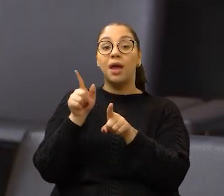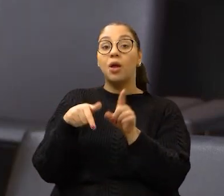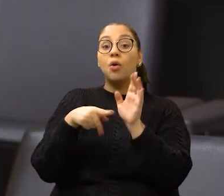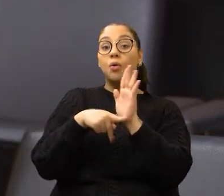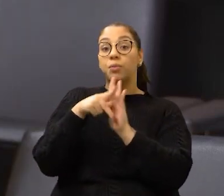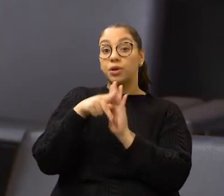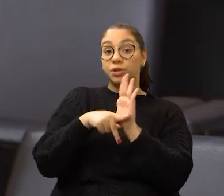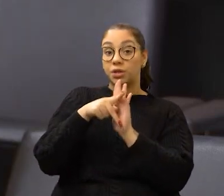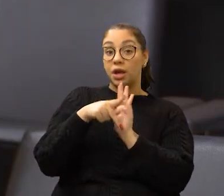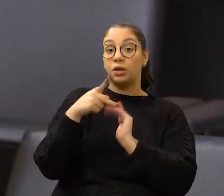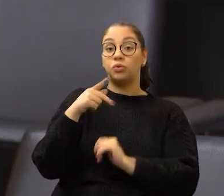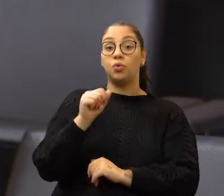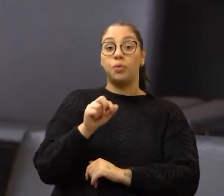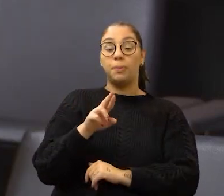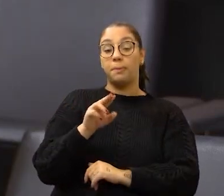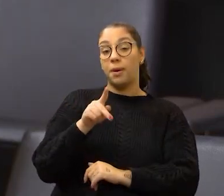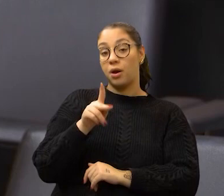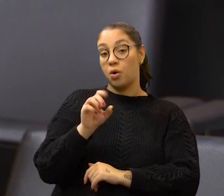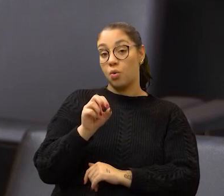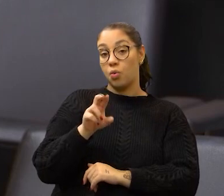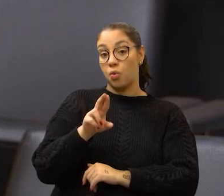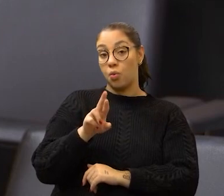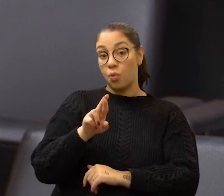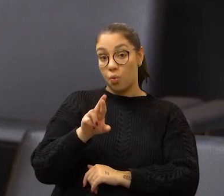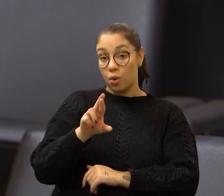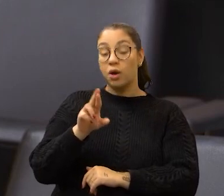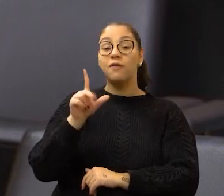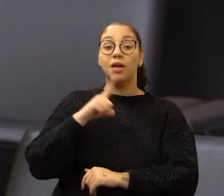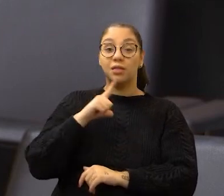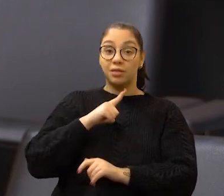medida, inclusive o projeto do parkour que vai sair